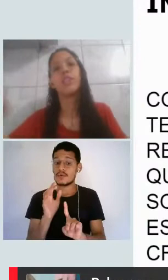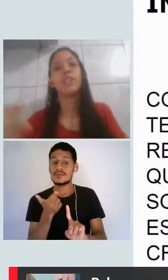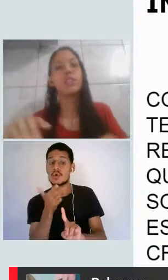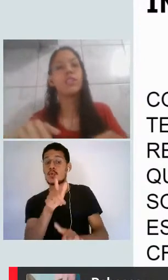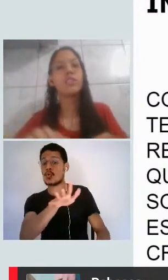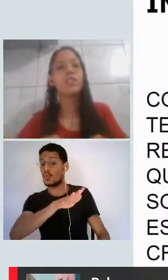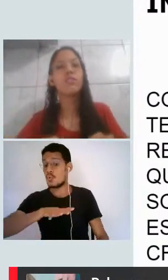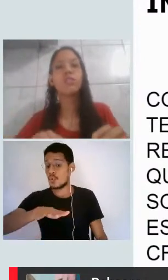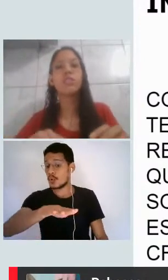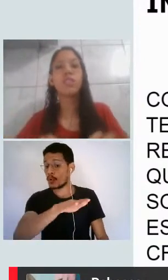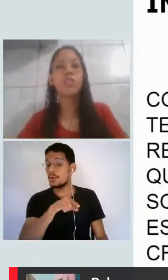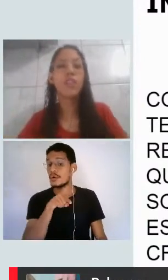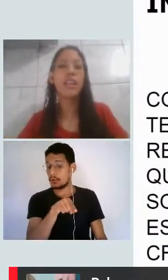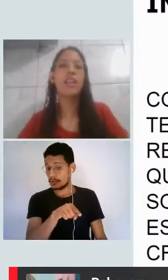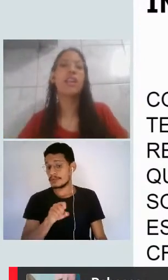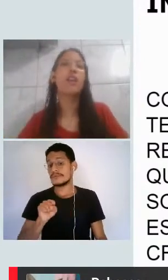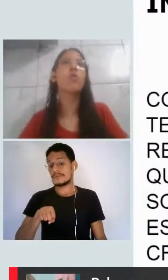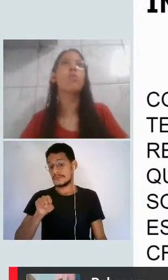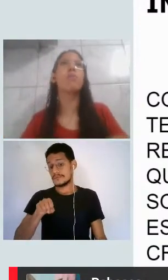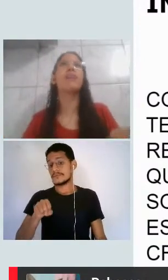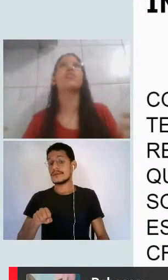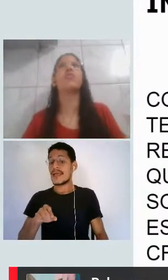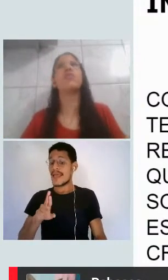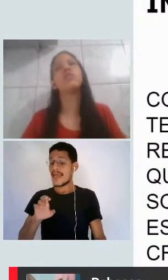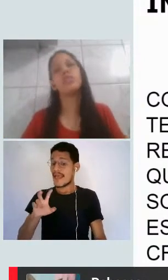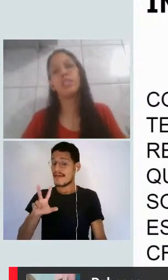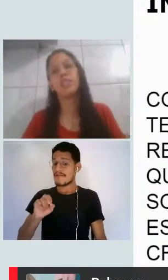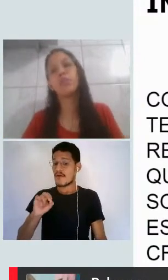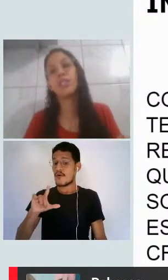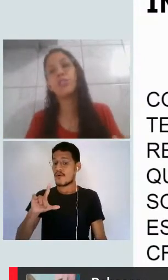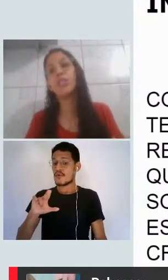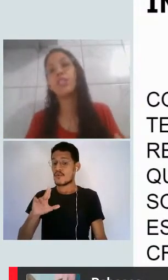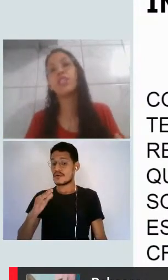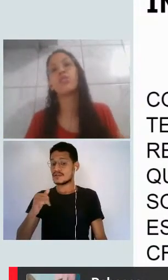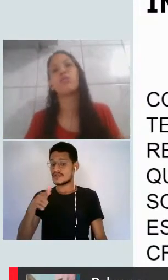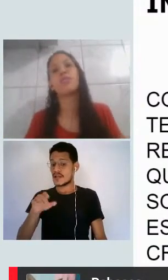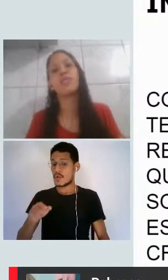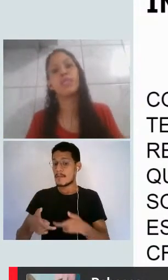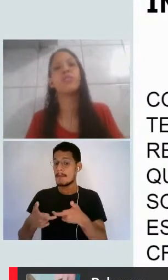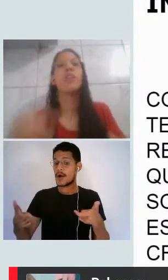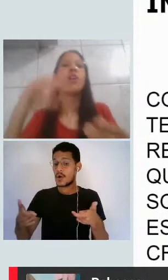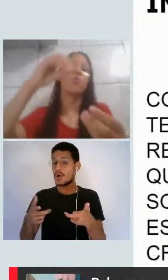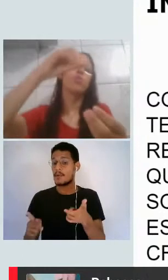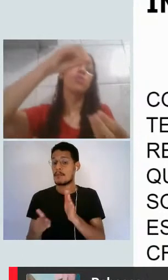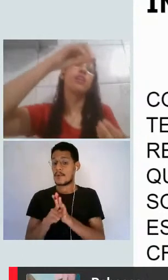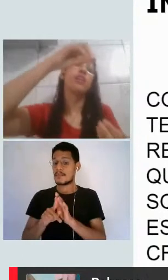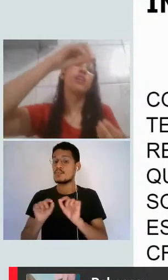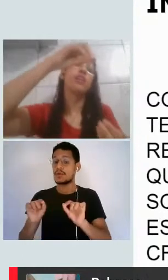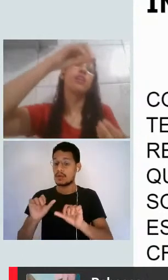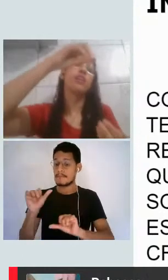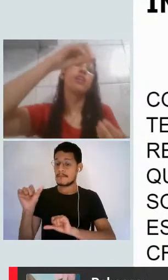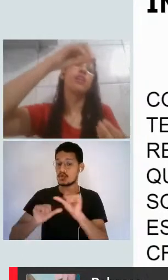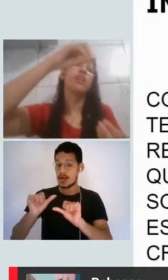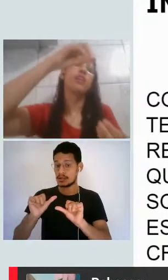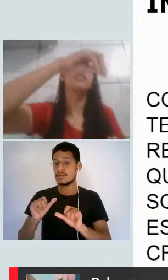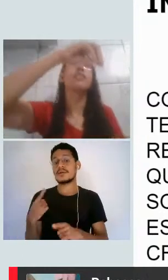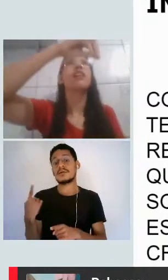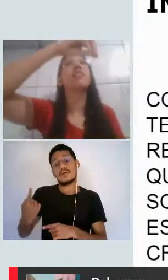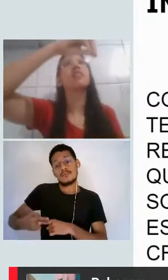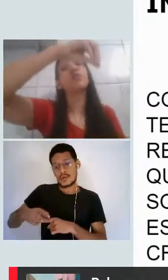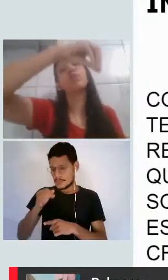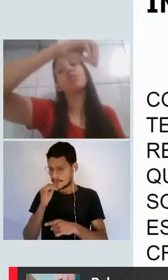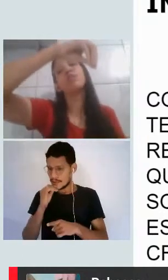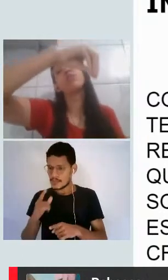espaços. Então, essa revolução, ela é algo maior no quesito de transformação, porque ela